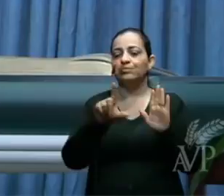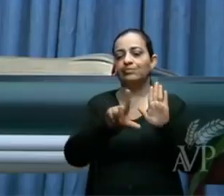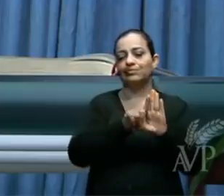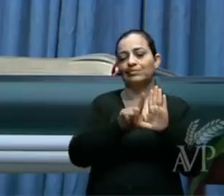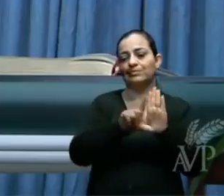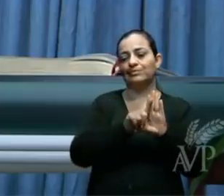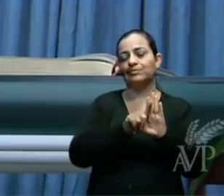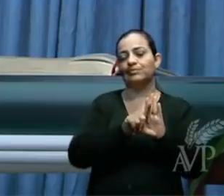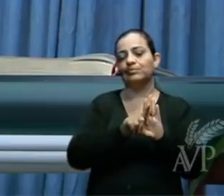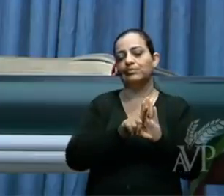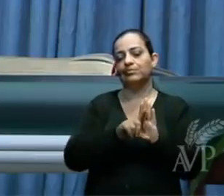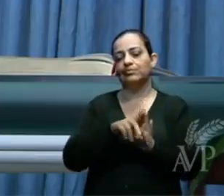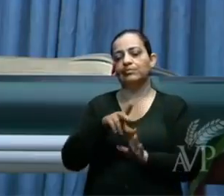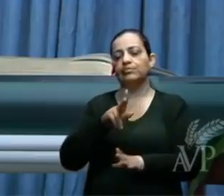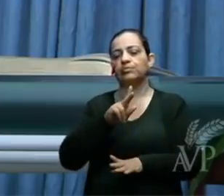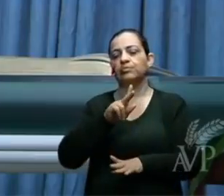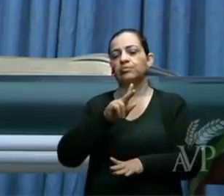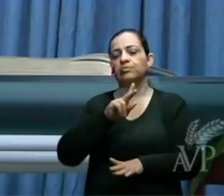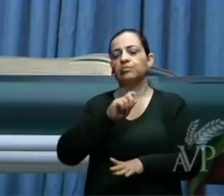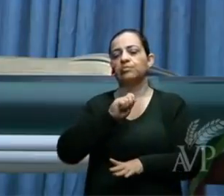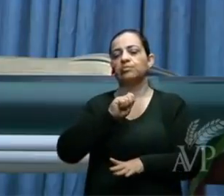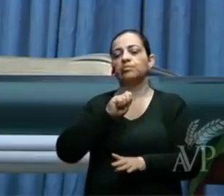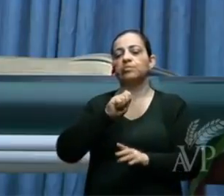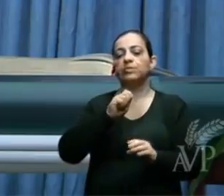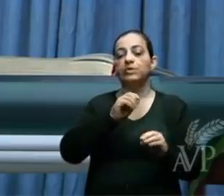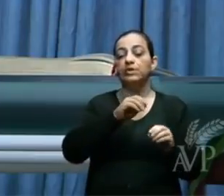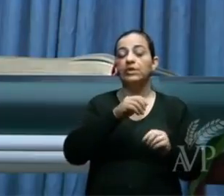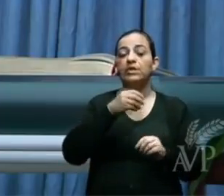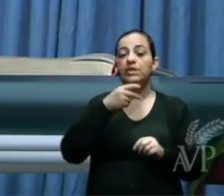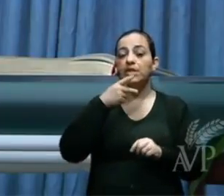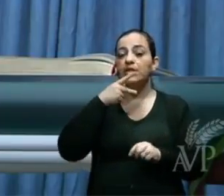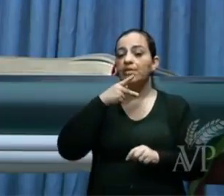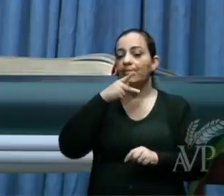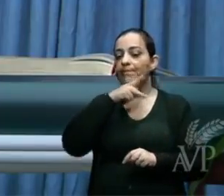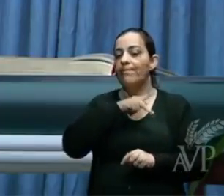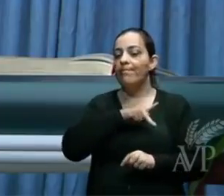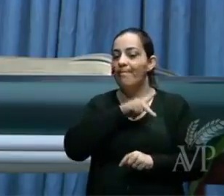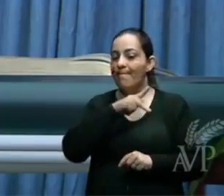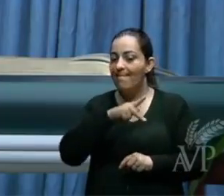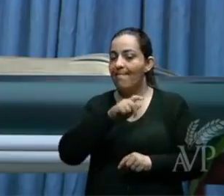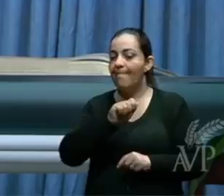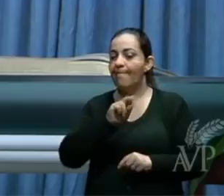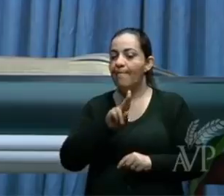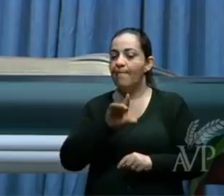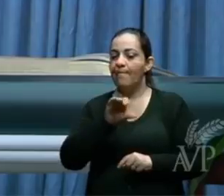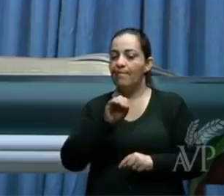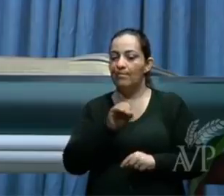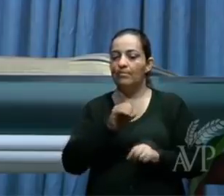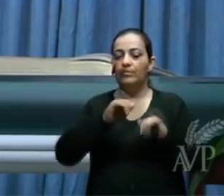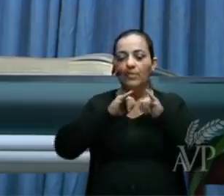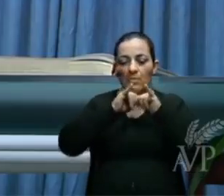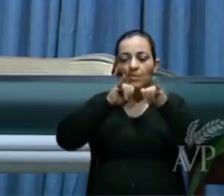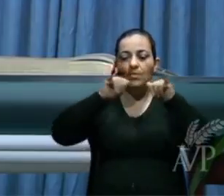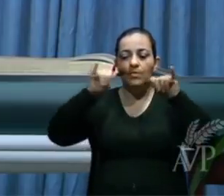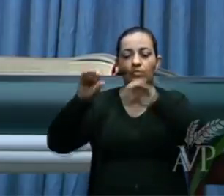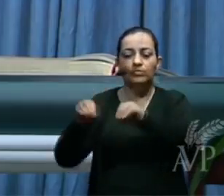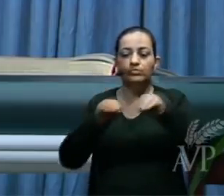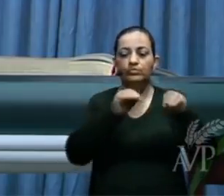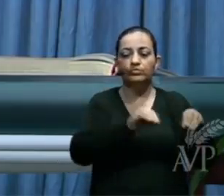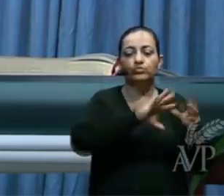paulo levou o evangelho para os gentios e veja sabedoria de